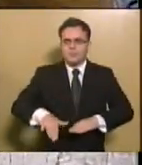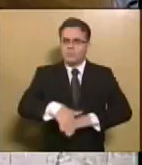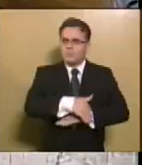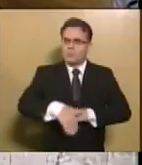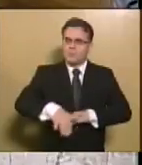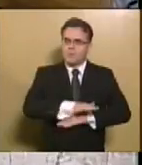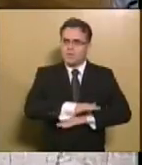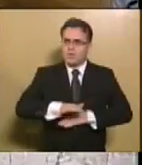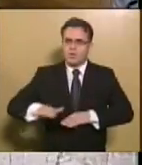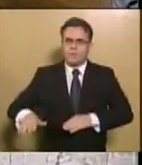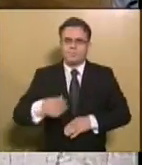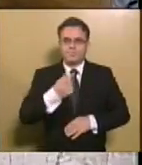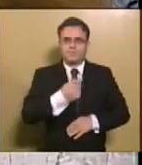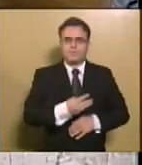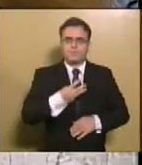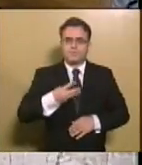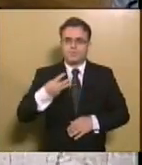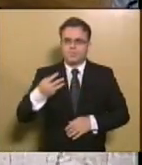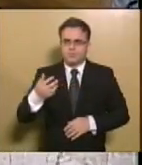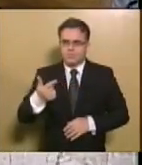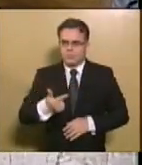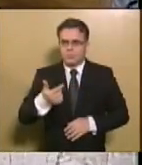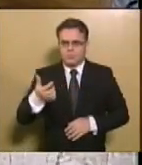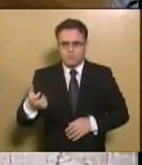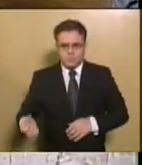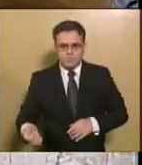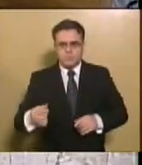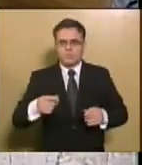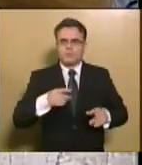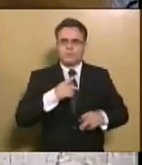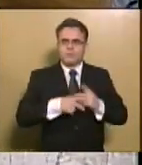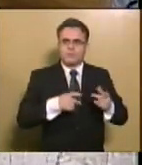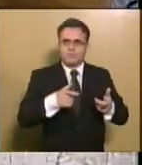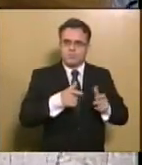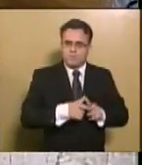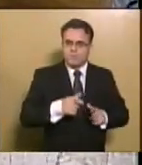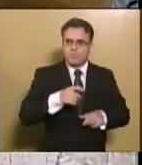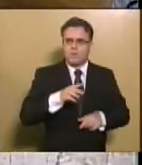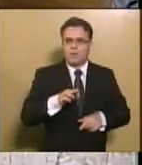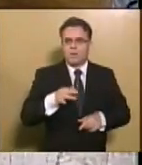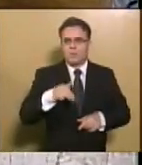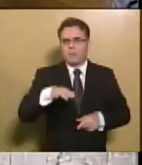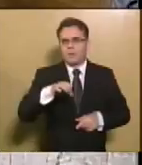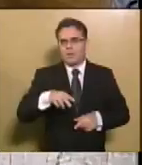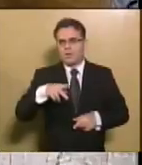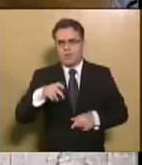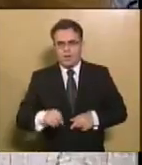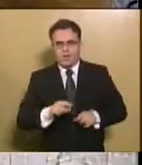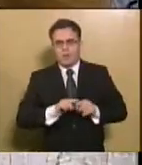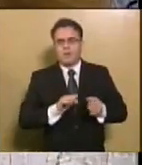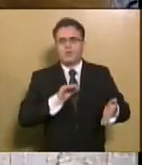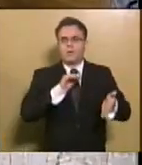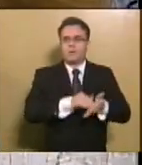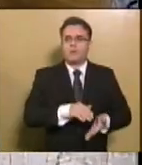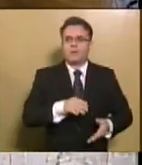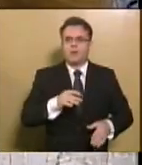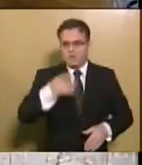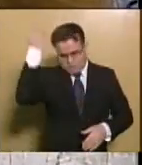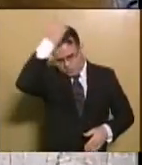rodovia SE-339, que liga o povoado Serra do Machado, município de Ribeirópolis, ao município de Nossa Senhora das Dores.